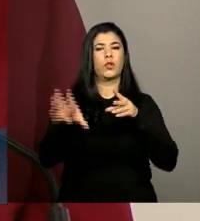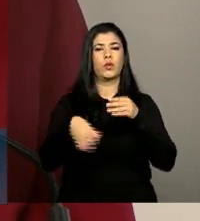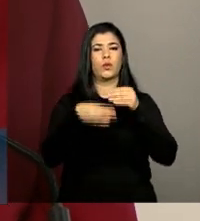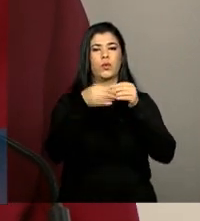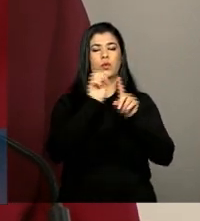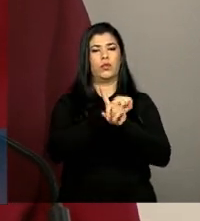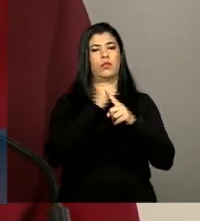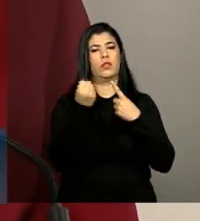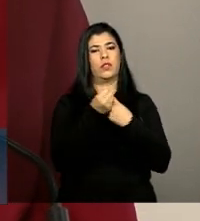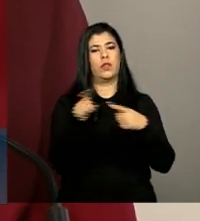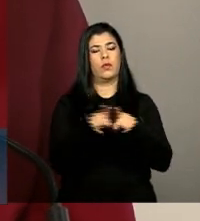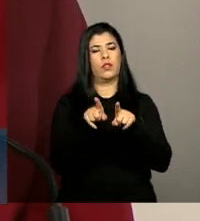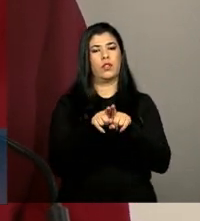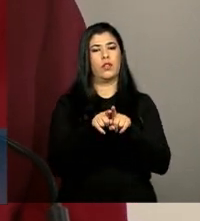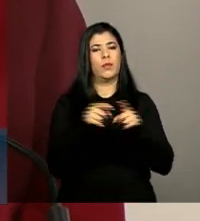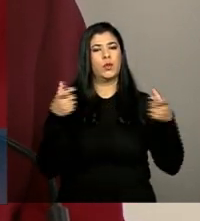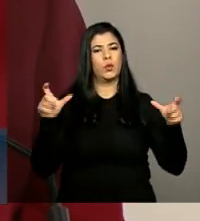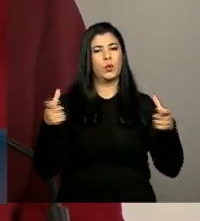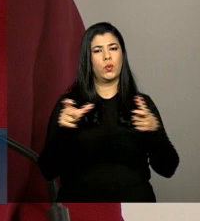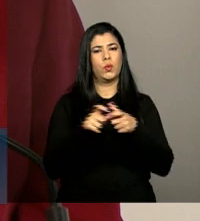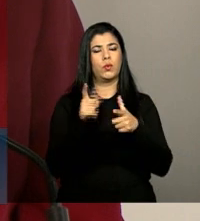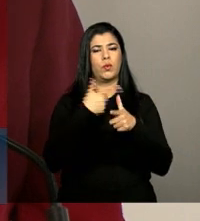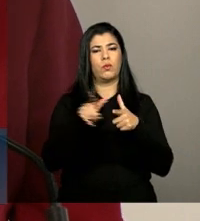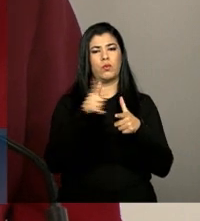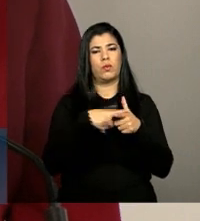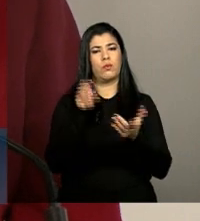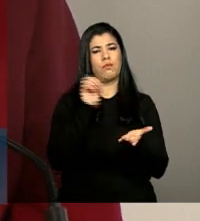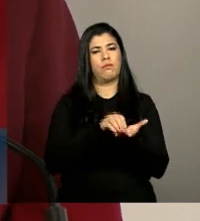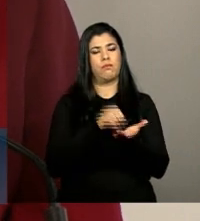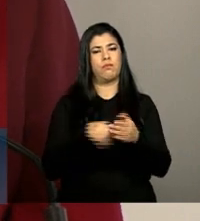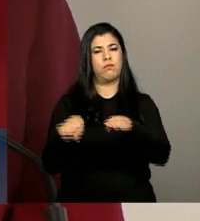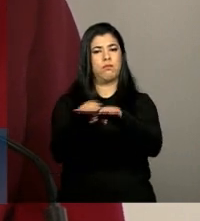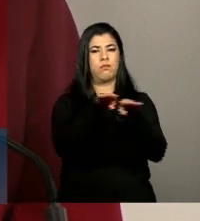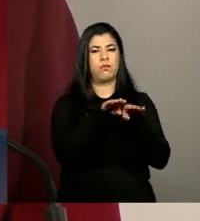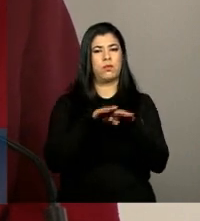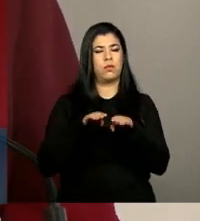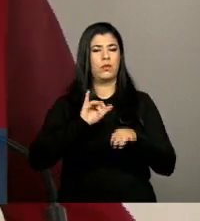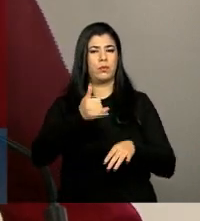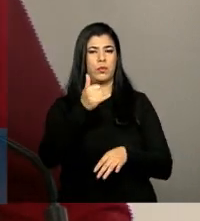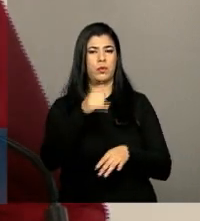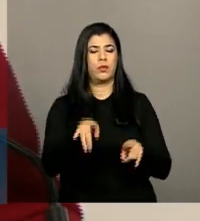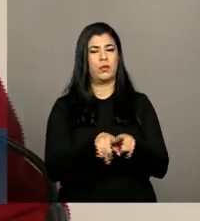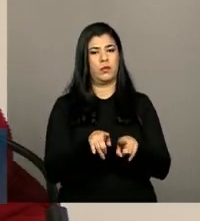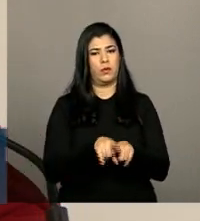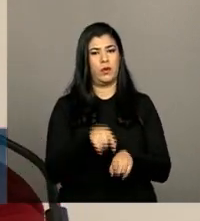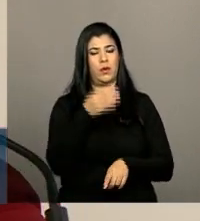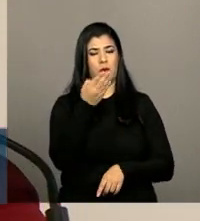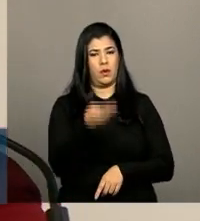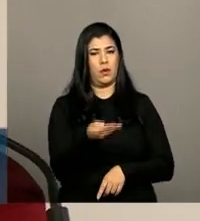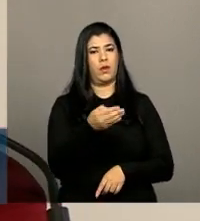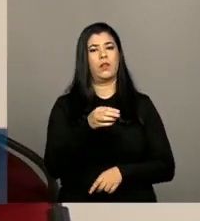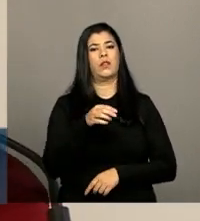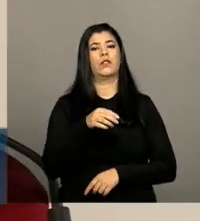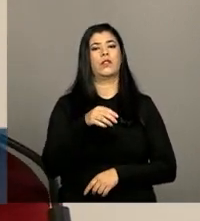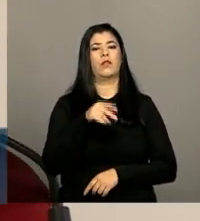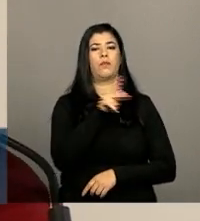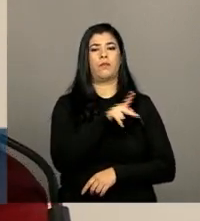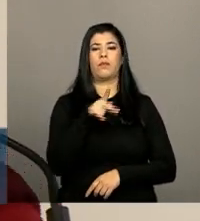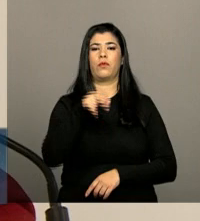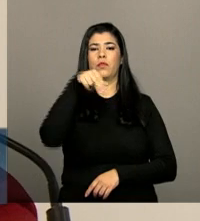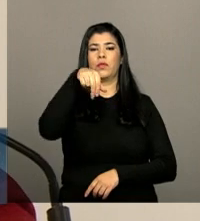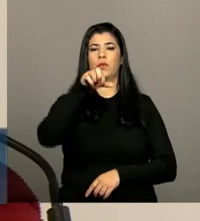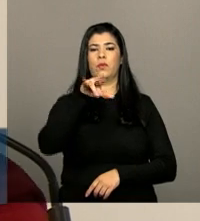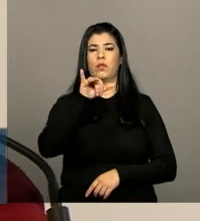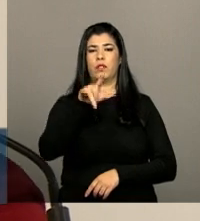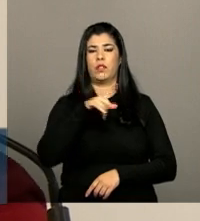a desigualdade de oportunidades o professor Marcelo nelli um brilhante pesquisador